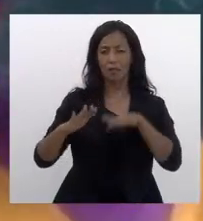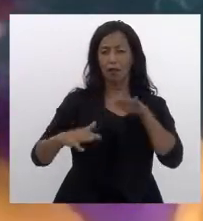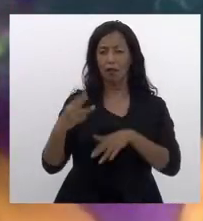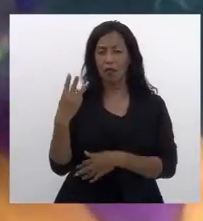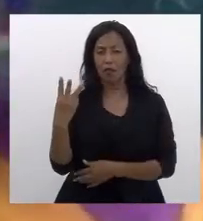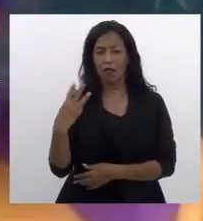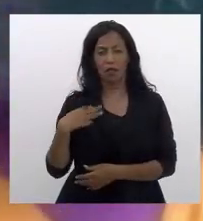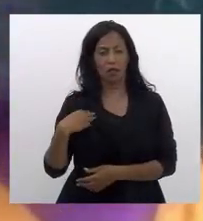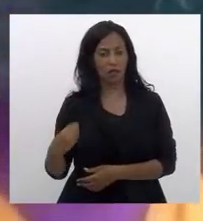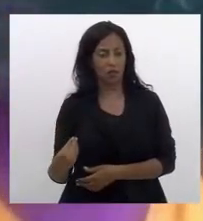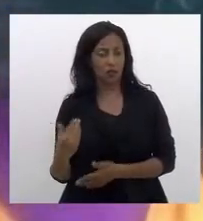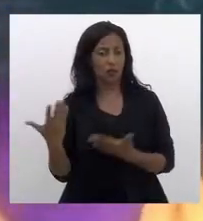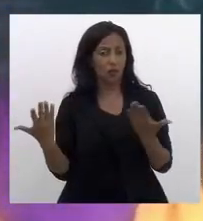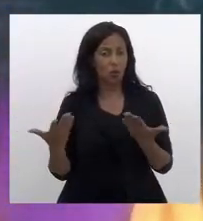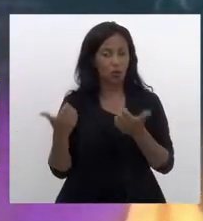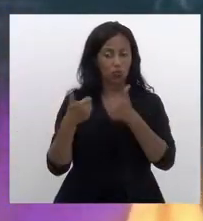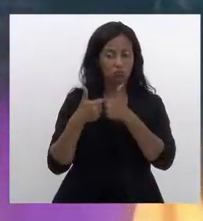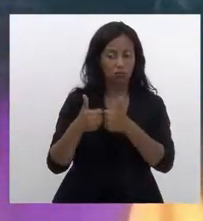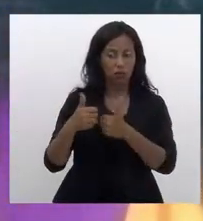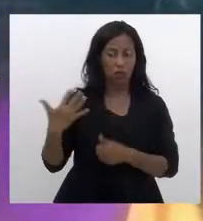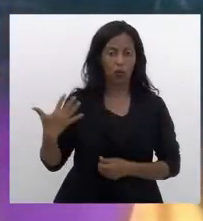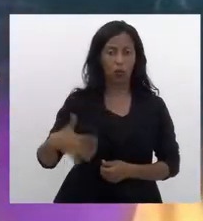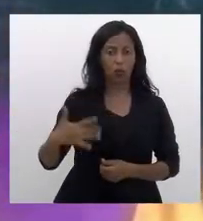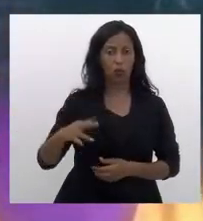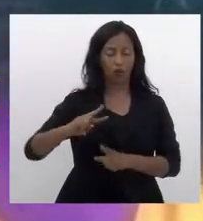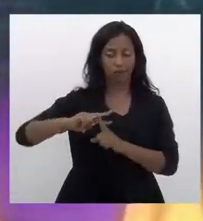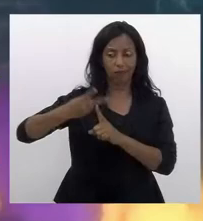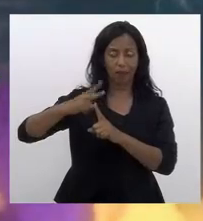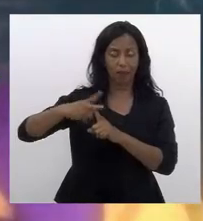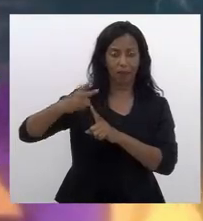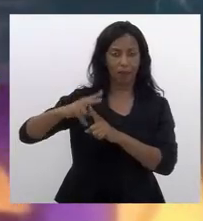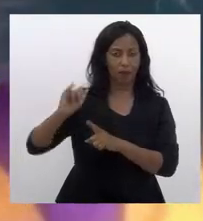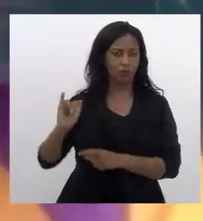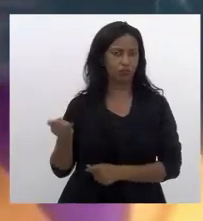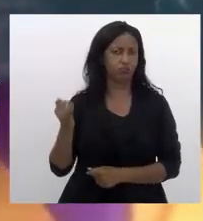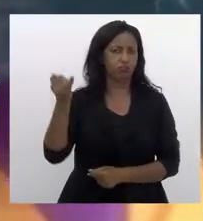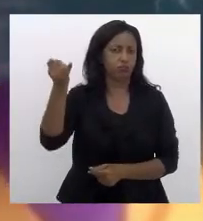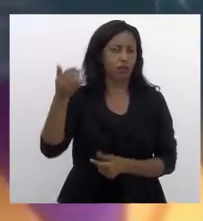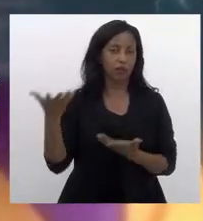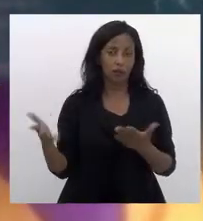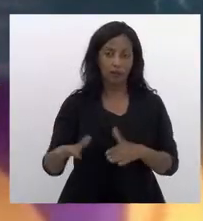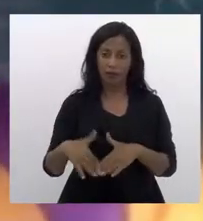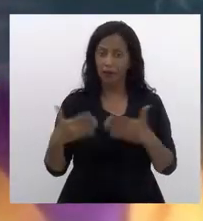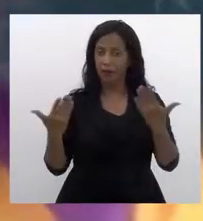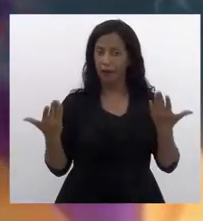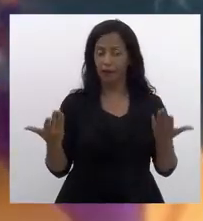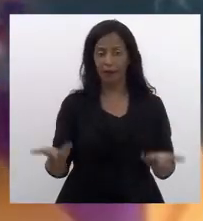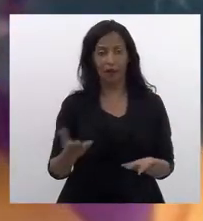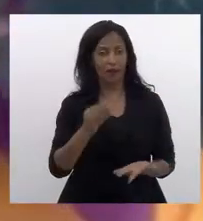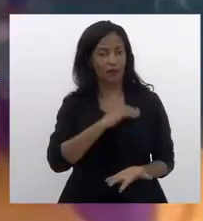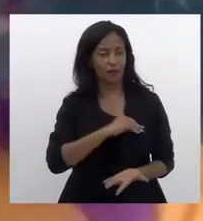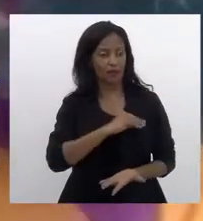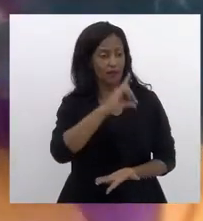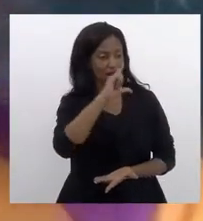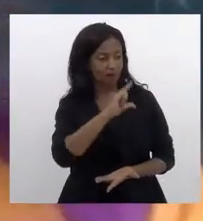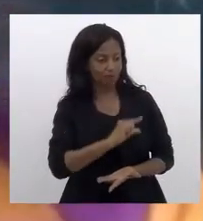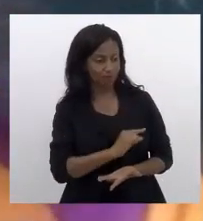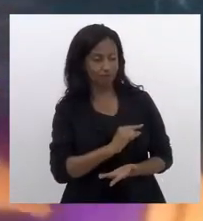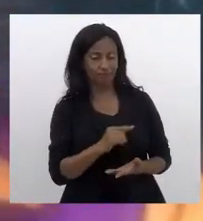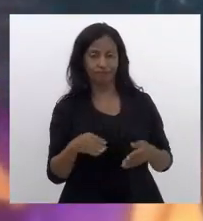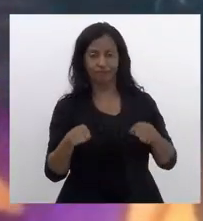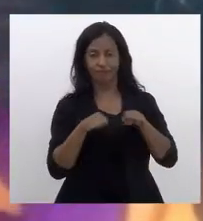últimos anos o preço da passagem aumentou equivalente ao dobro da inflação. E obviamente o reajuste do salário mínimo não